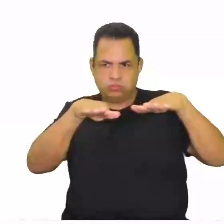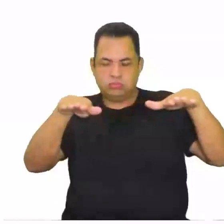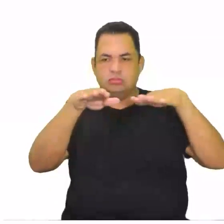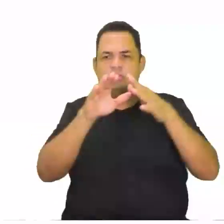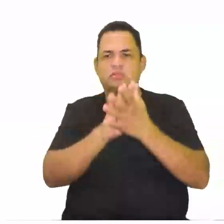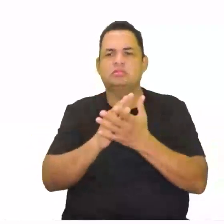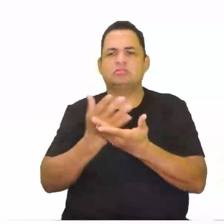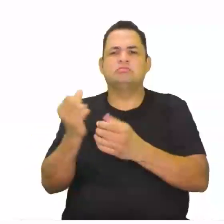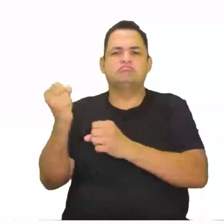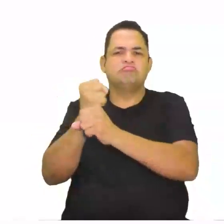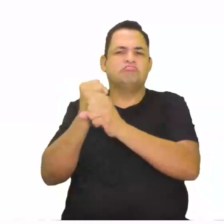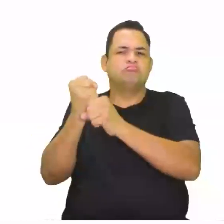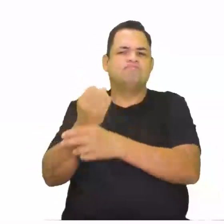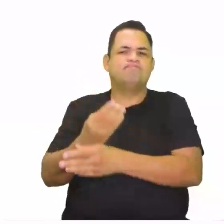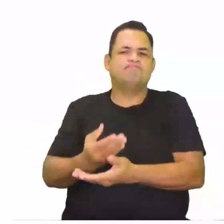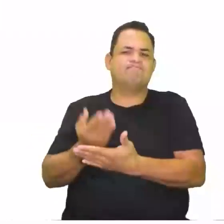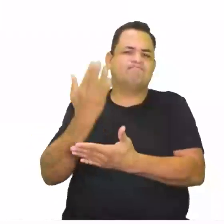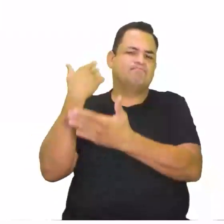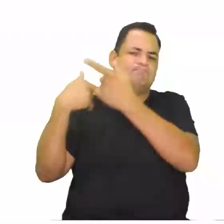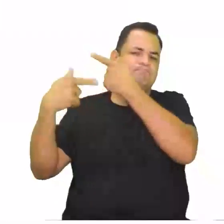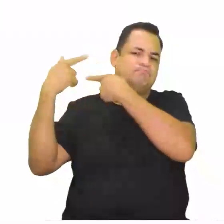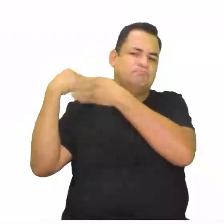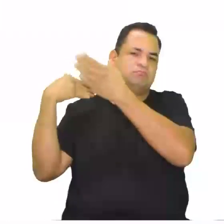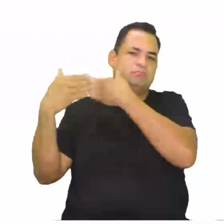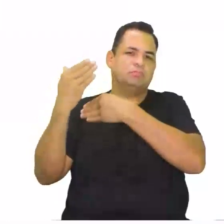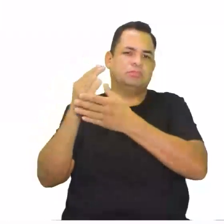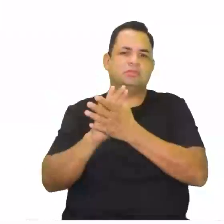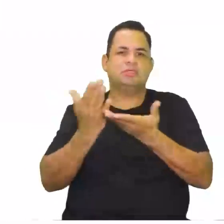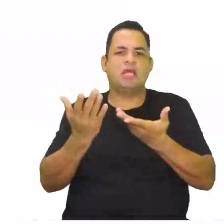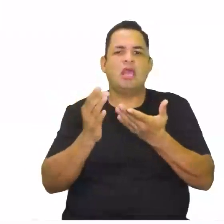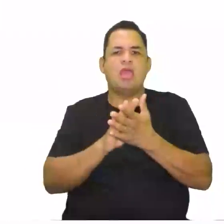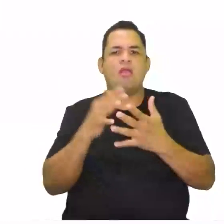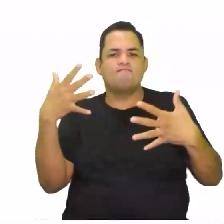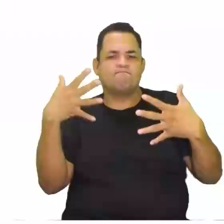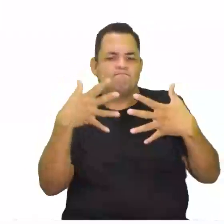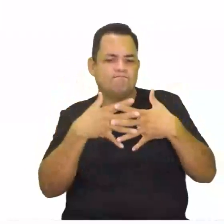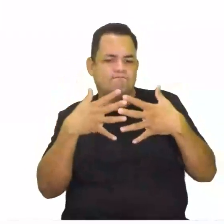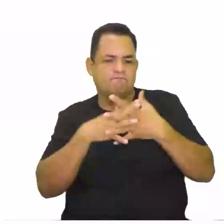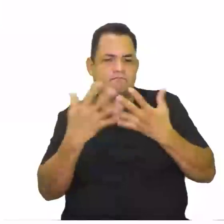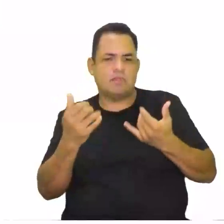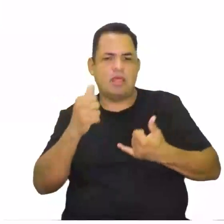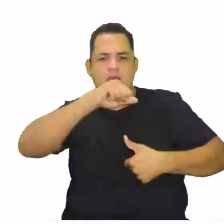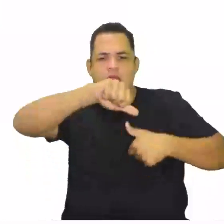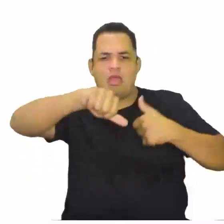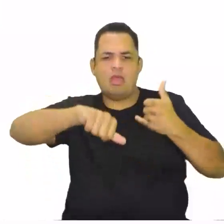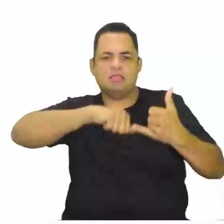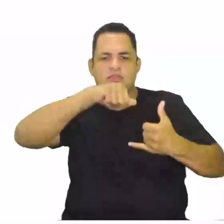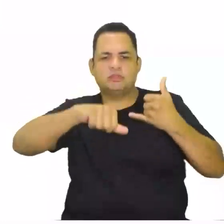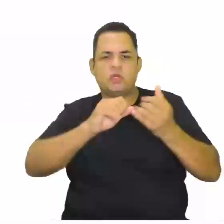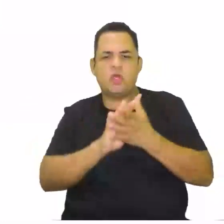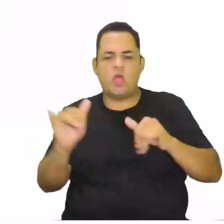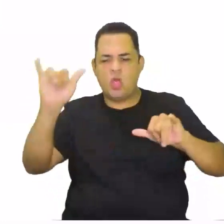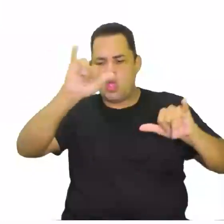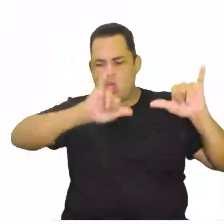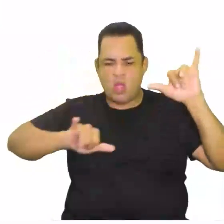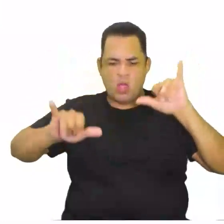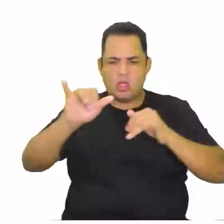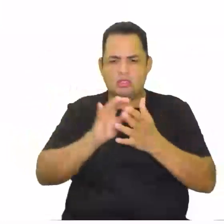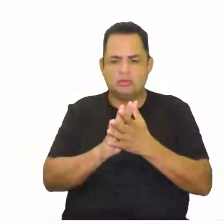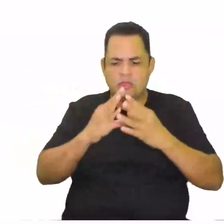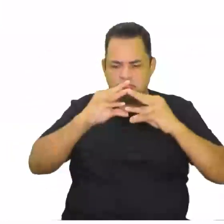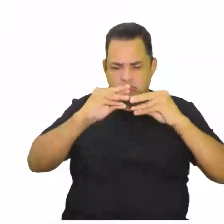milhões de anos, através de complexas reações químicas que ocorrem com restos de organismos